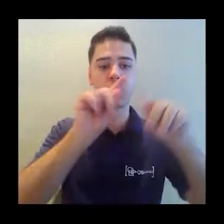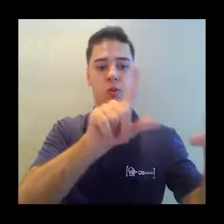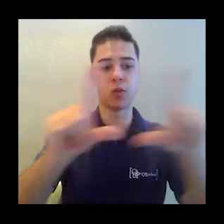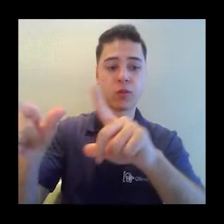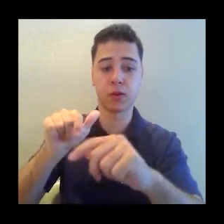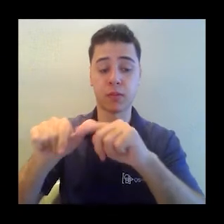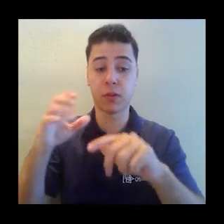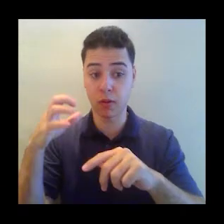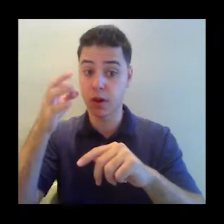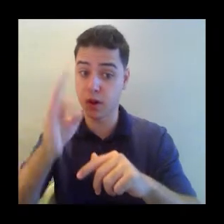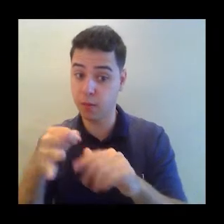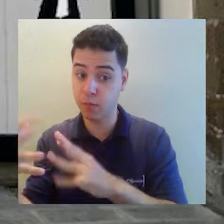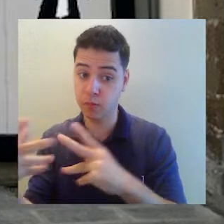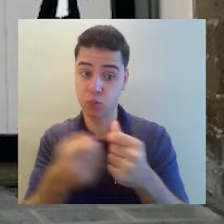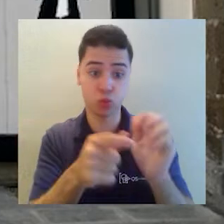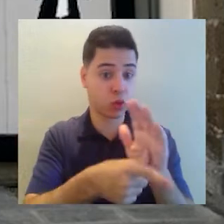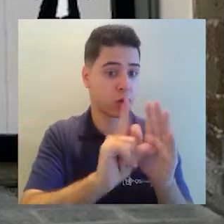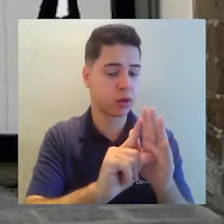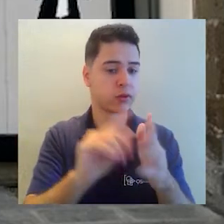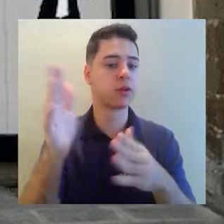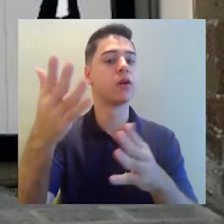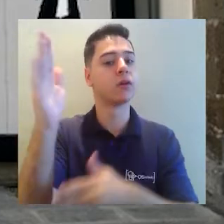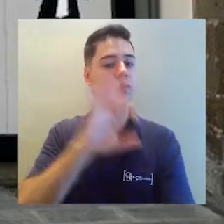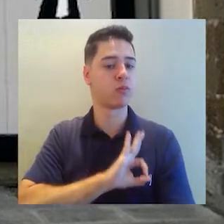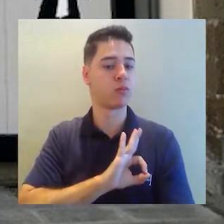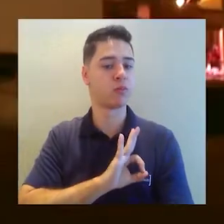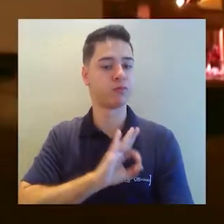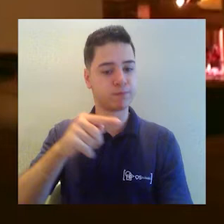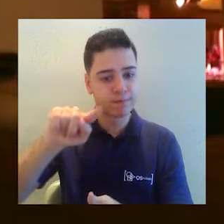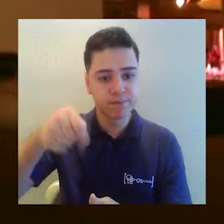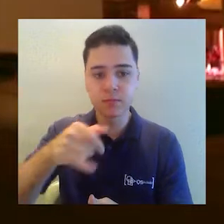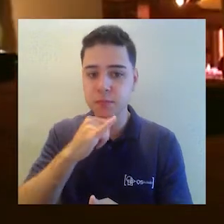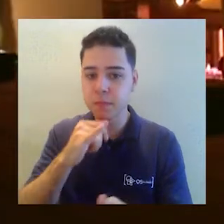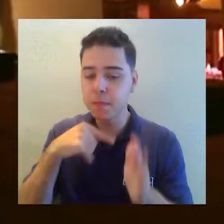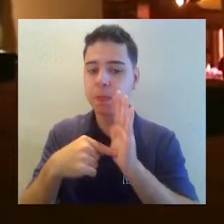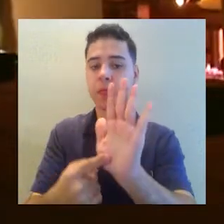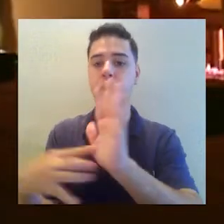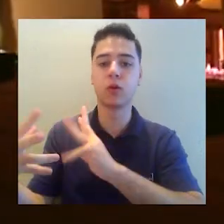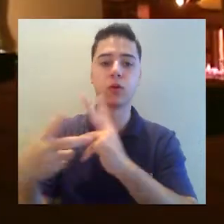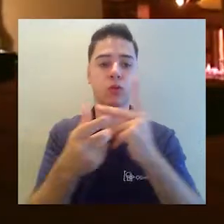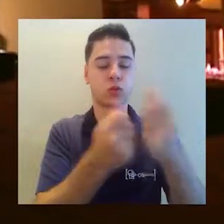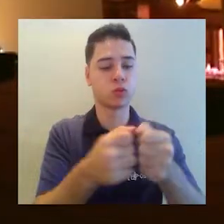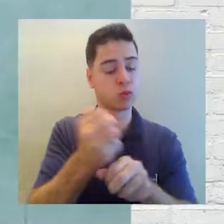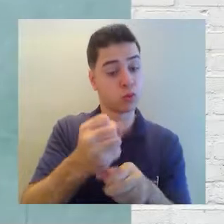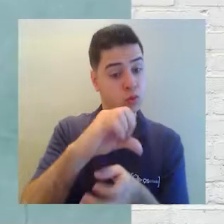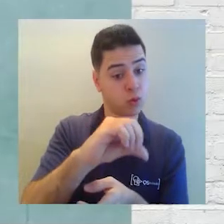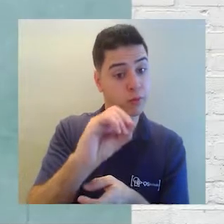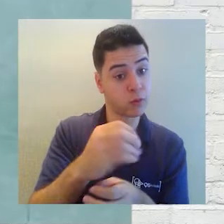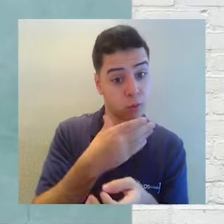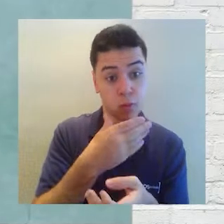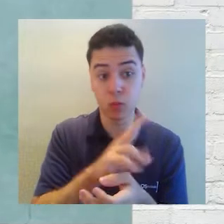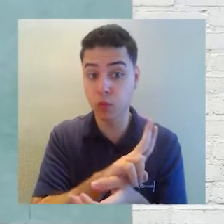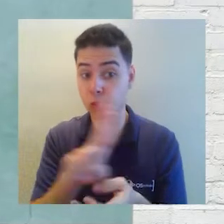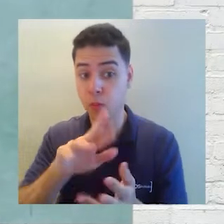O trabalho ficava pronto antes que a polícia chegasse. Na Inglaterra, a estrela que surgiu no universo da arte de rua nos anos